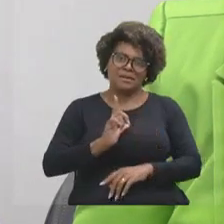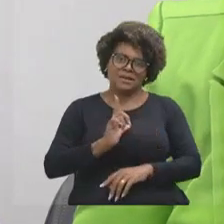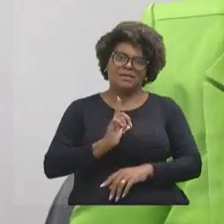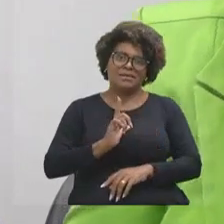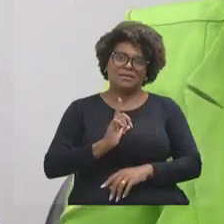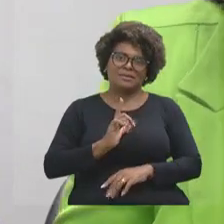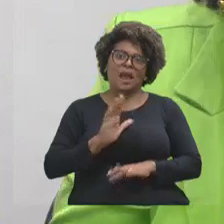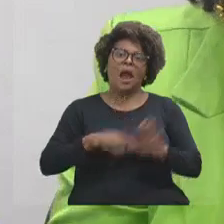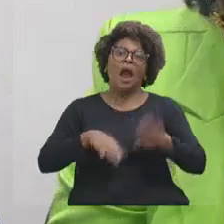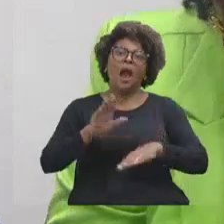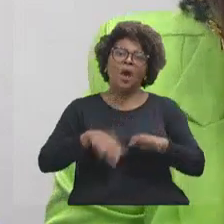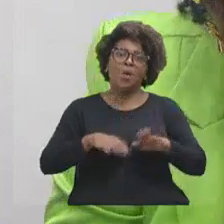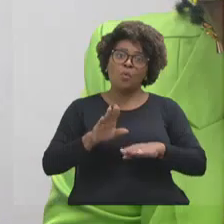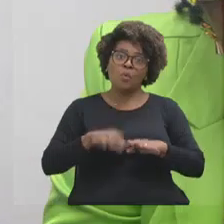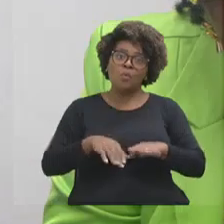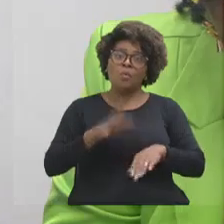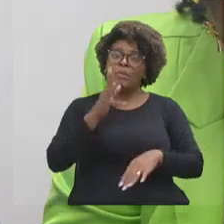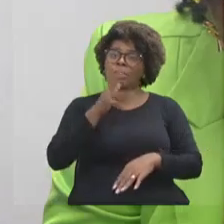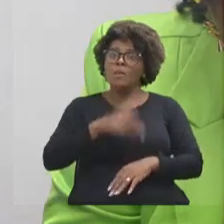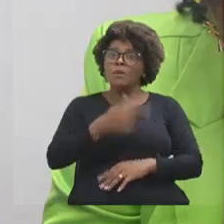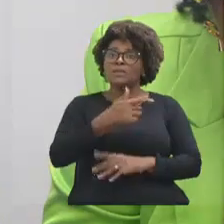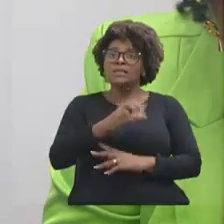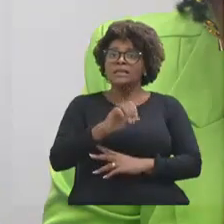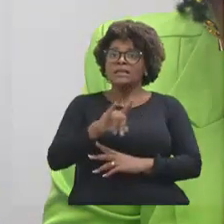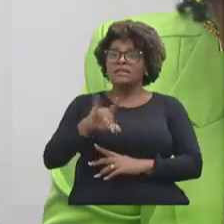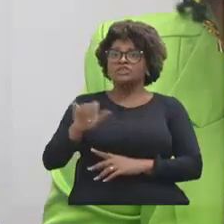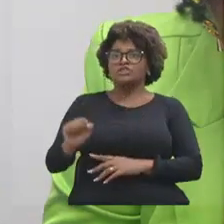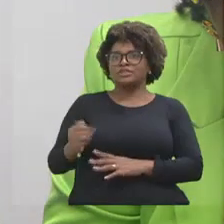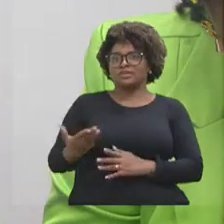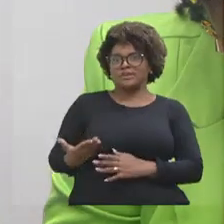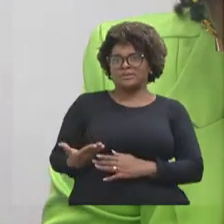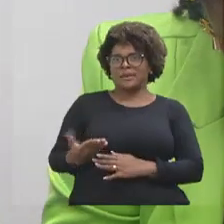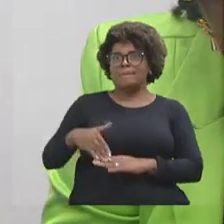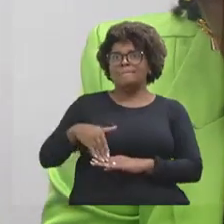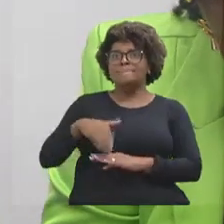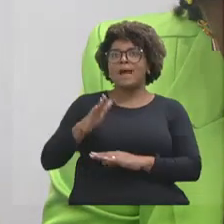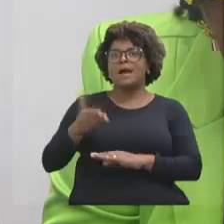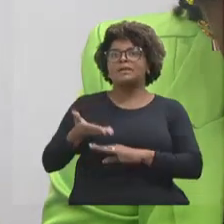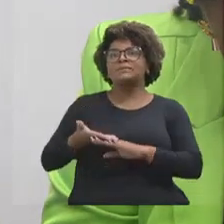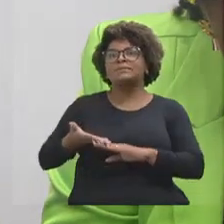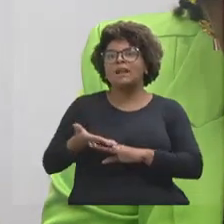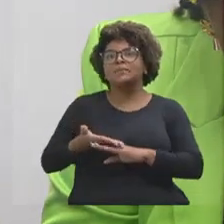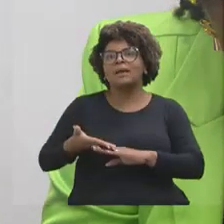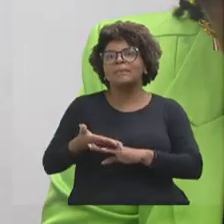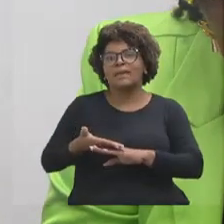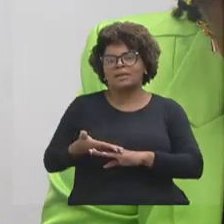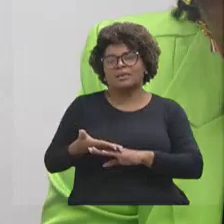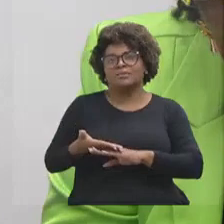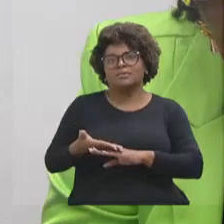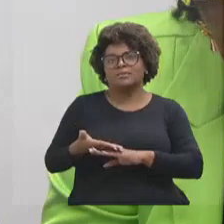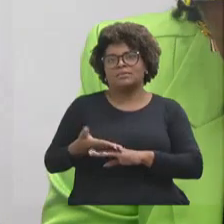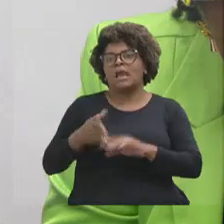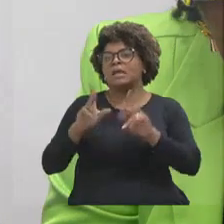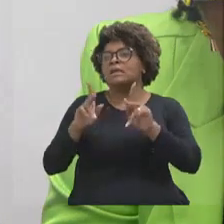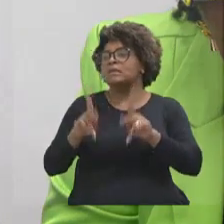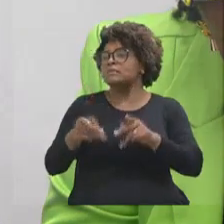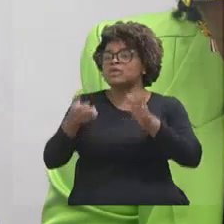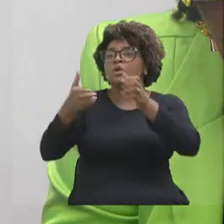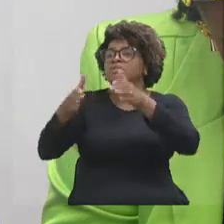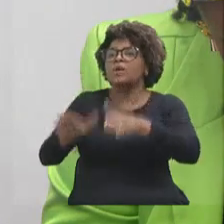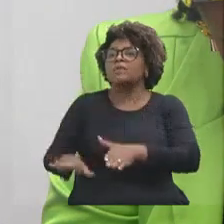dias fora o tratamento e não querem desabilitar o hospital não querem